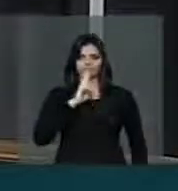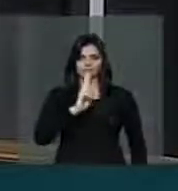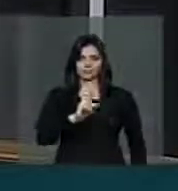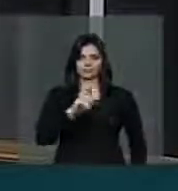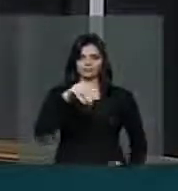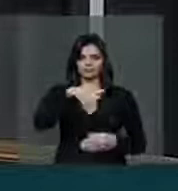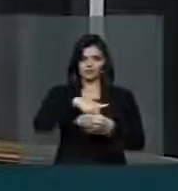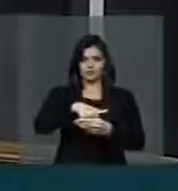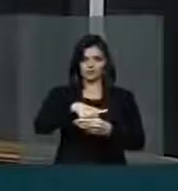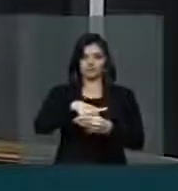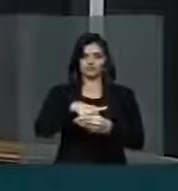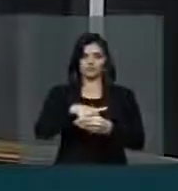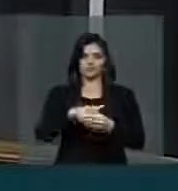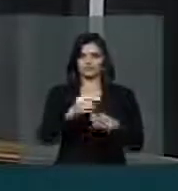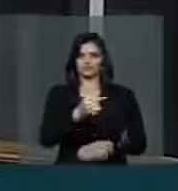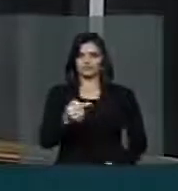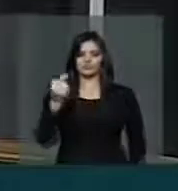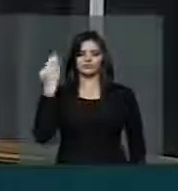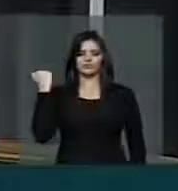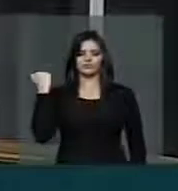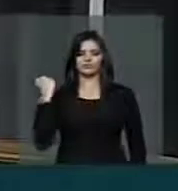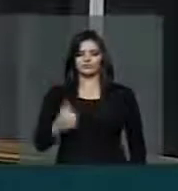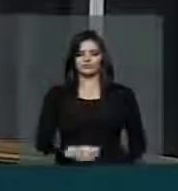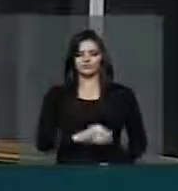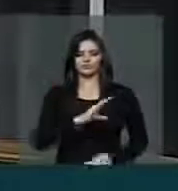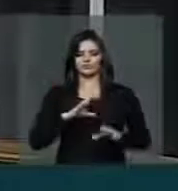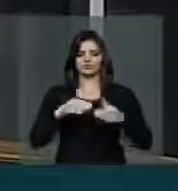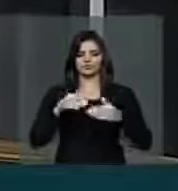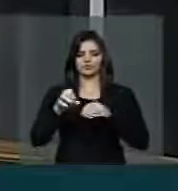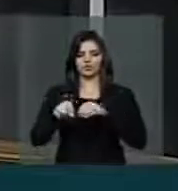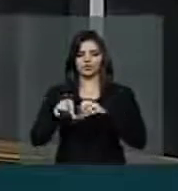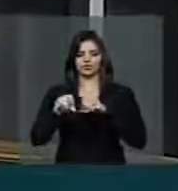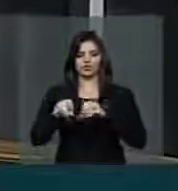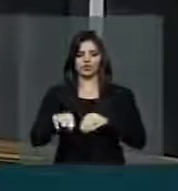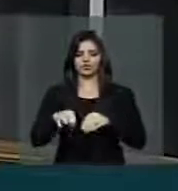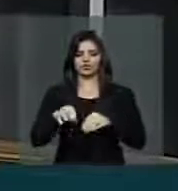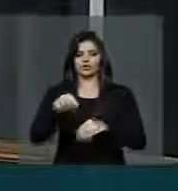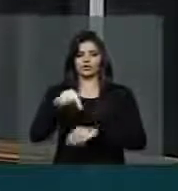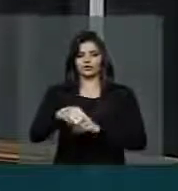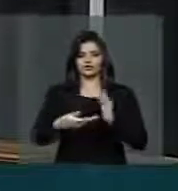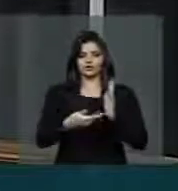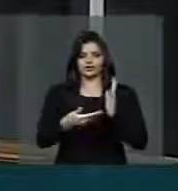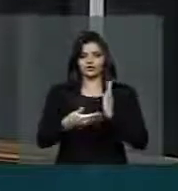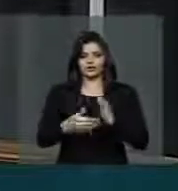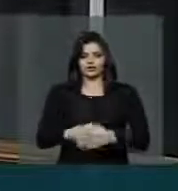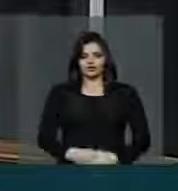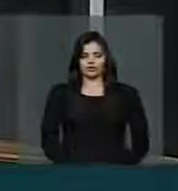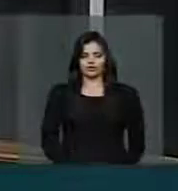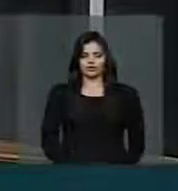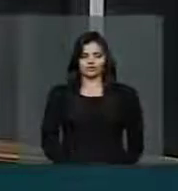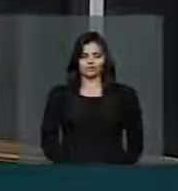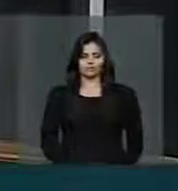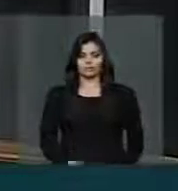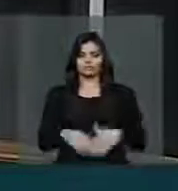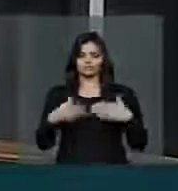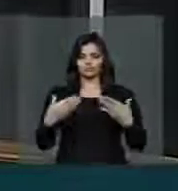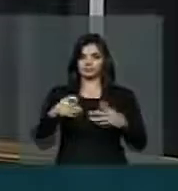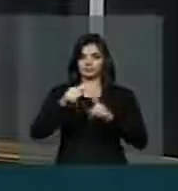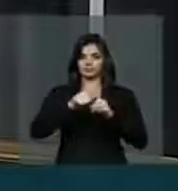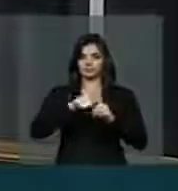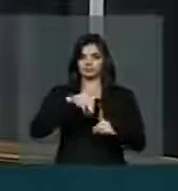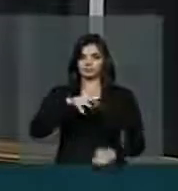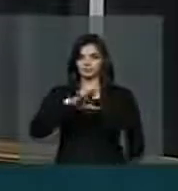em votação na semana passada, na Comissão de Educação da Câmara dos Deputados. Desde maio,